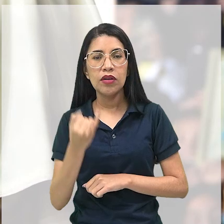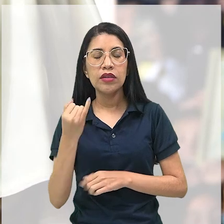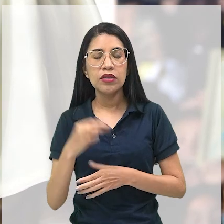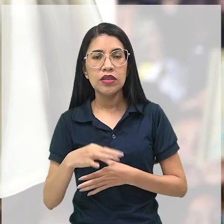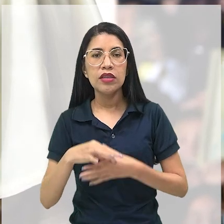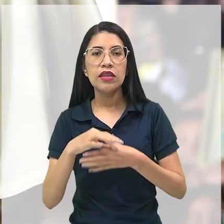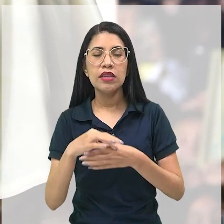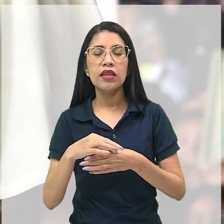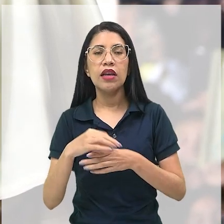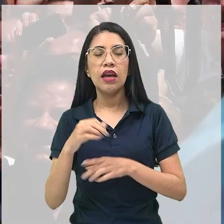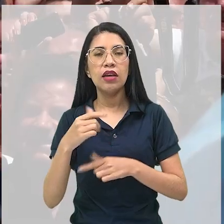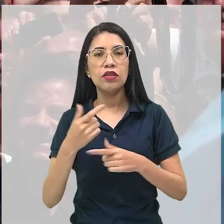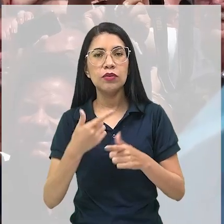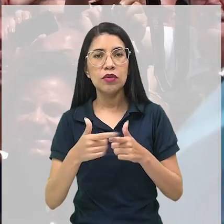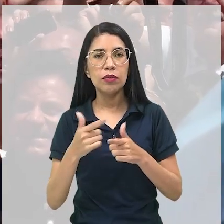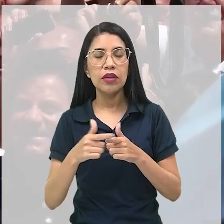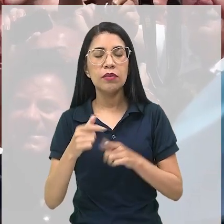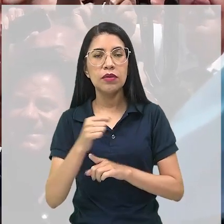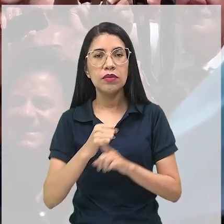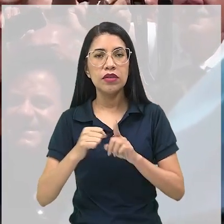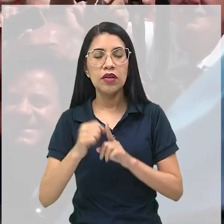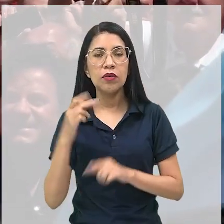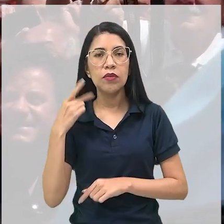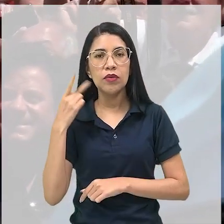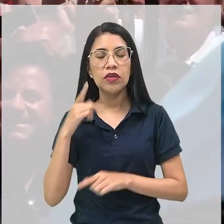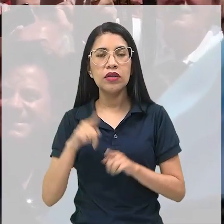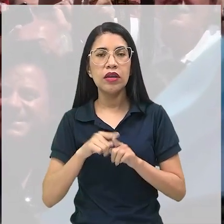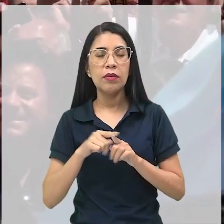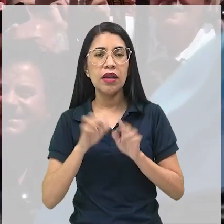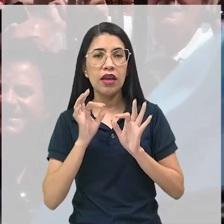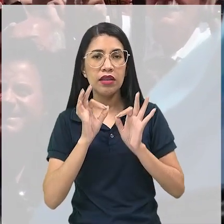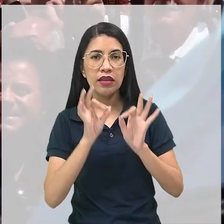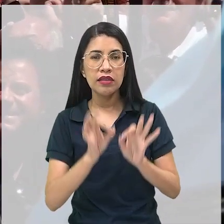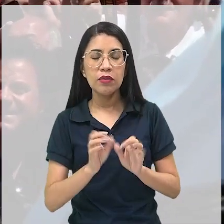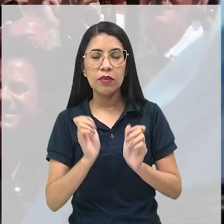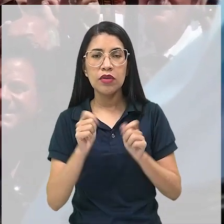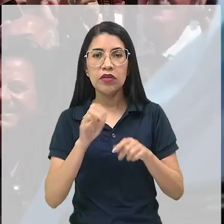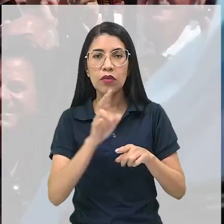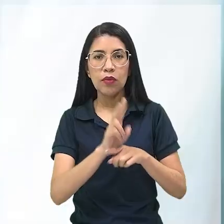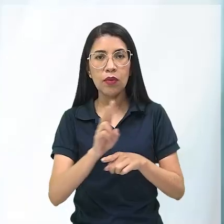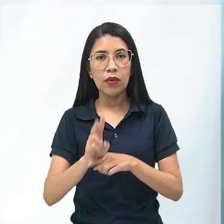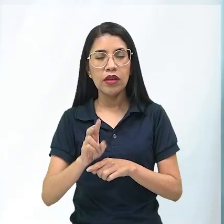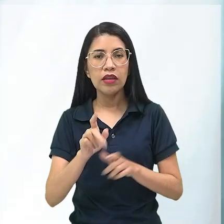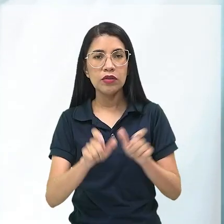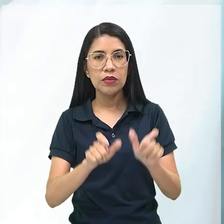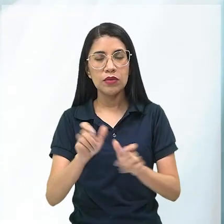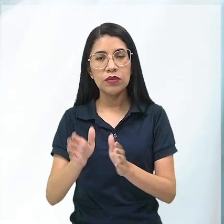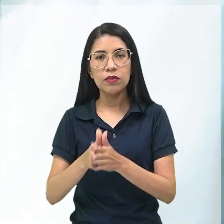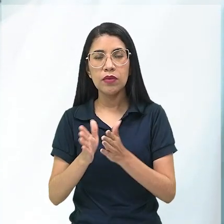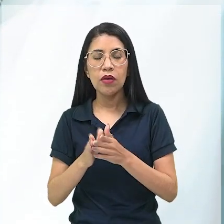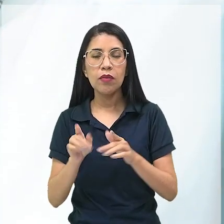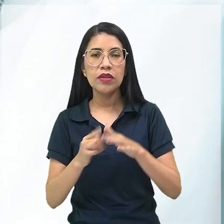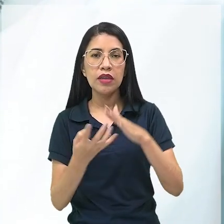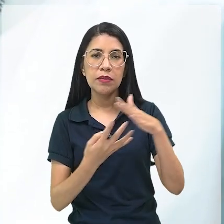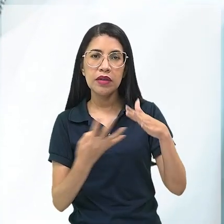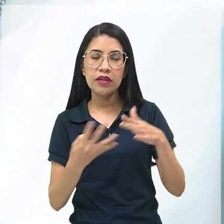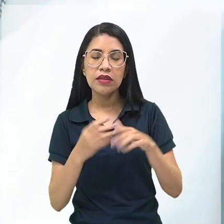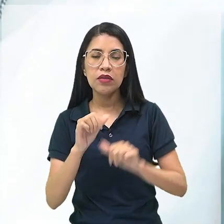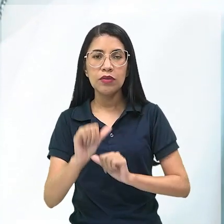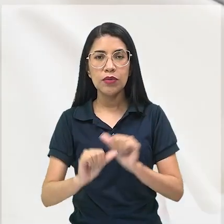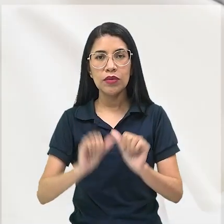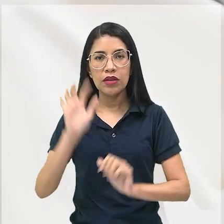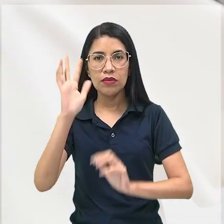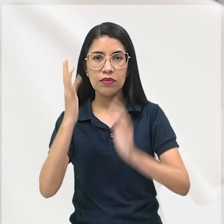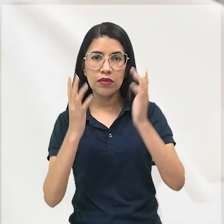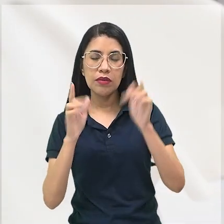questões sociais e políticas. Francisco tem chamado a atenção para o cuidado com os pobres, a imigração e as mudanças